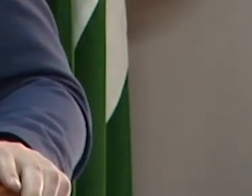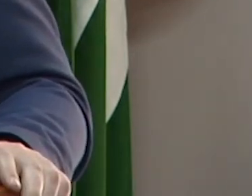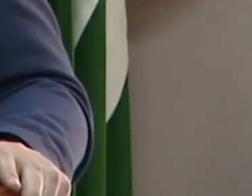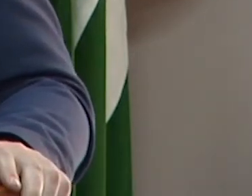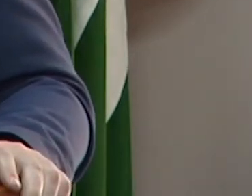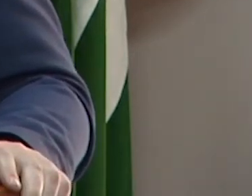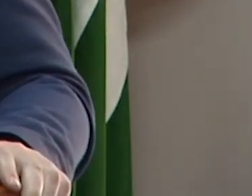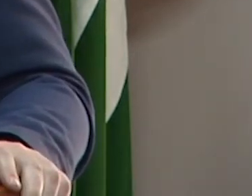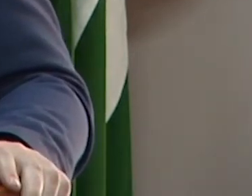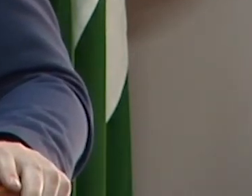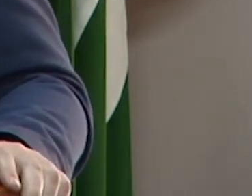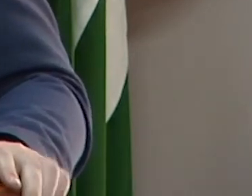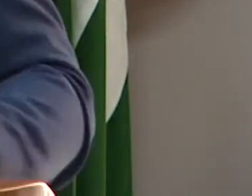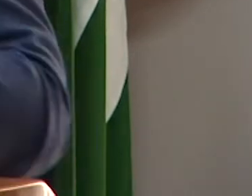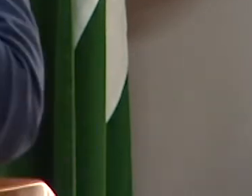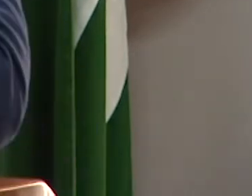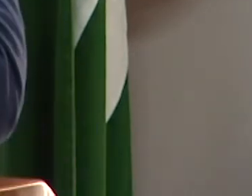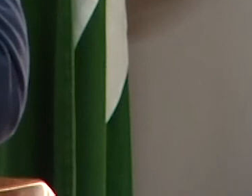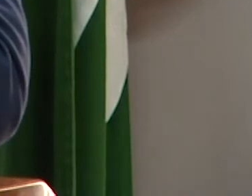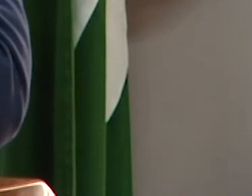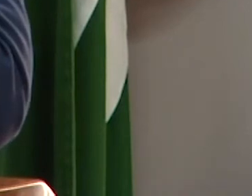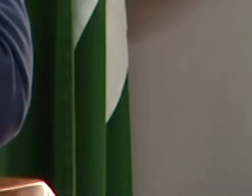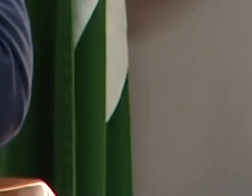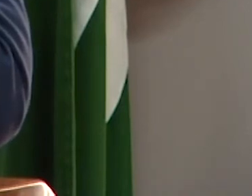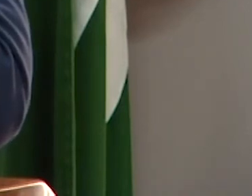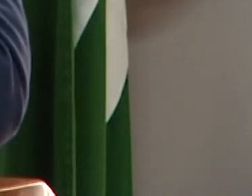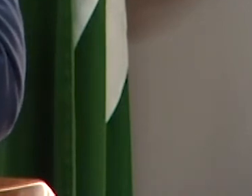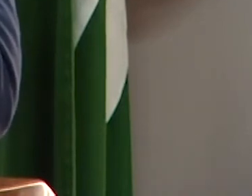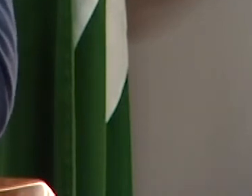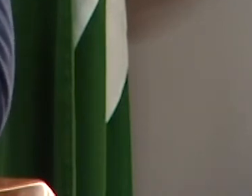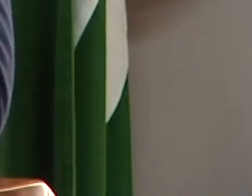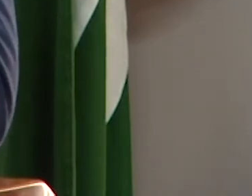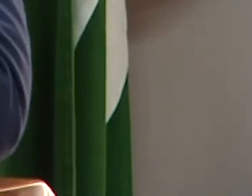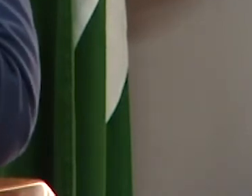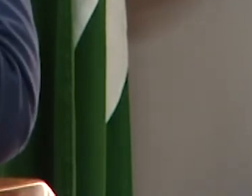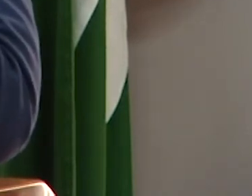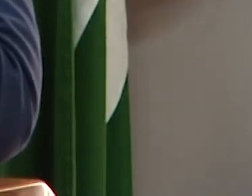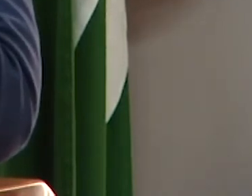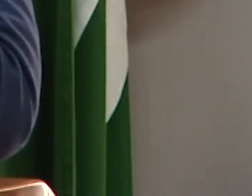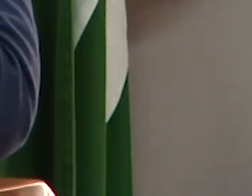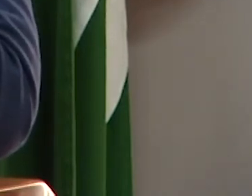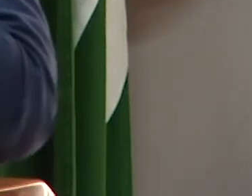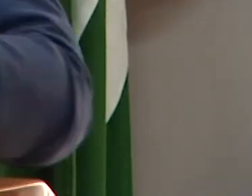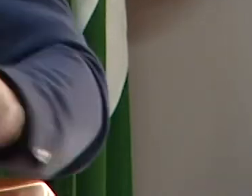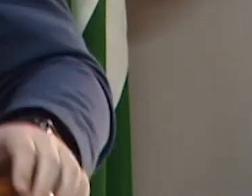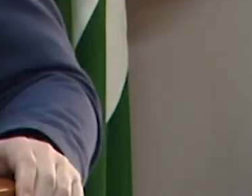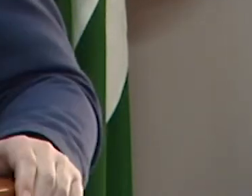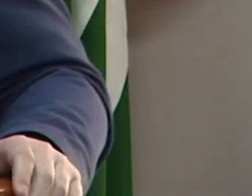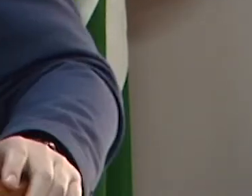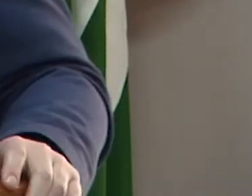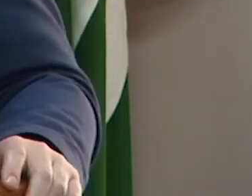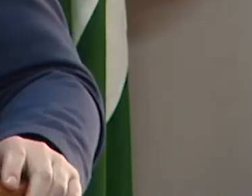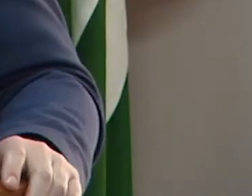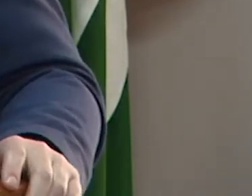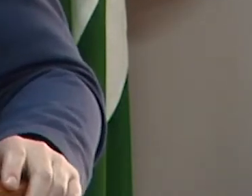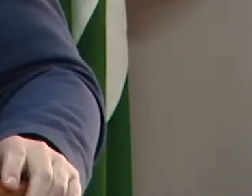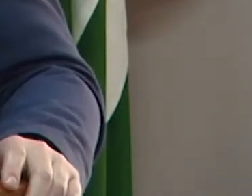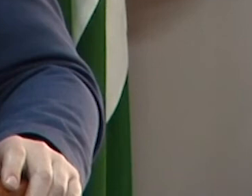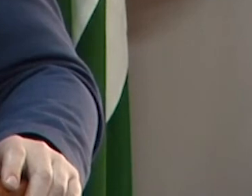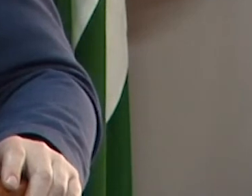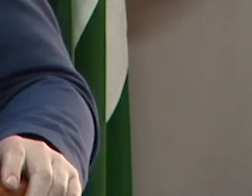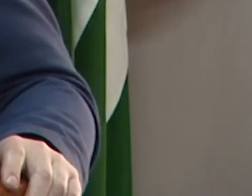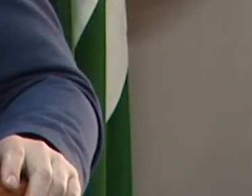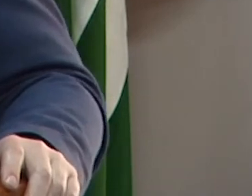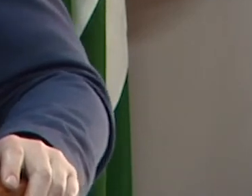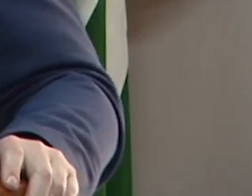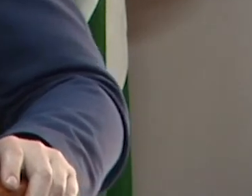Erechim, porque há quase 2 meses assumíamos a missão de trabalharmos na reestruturação do